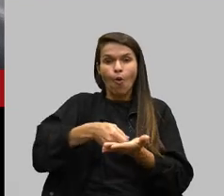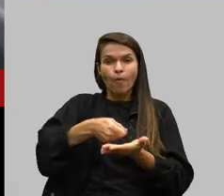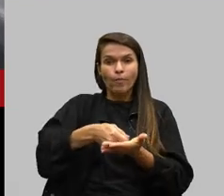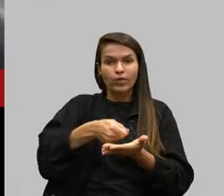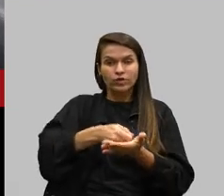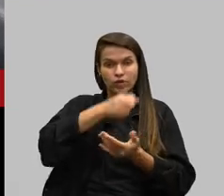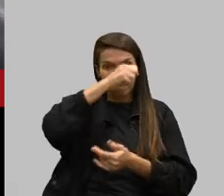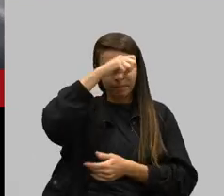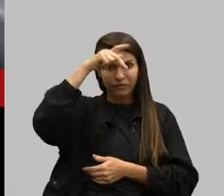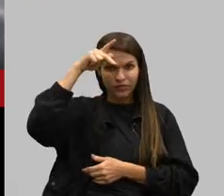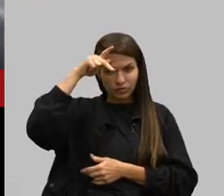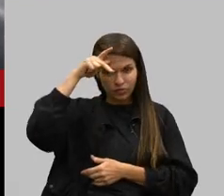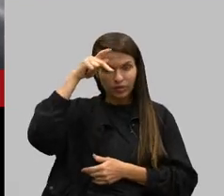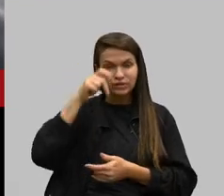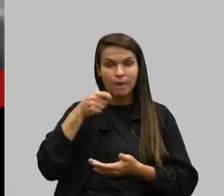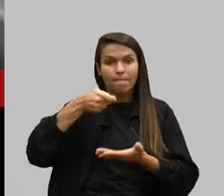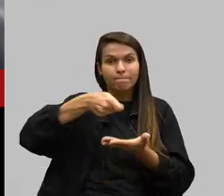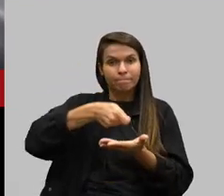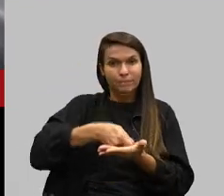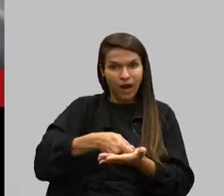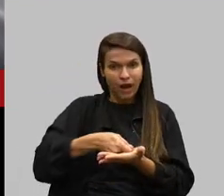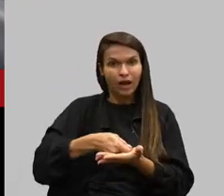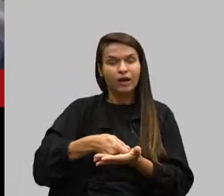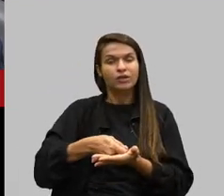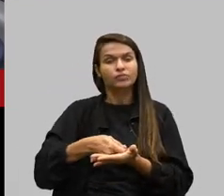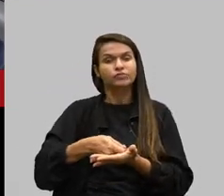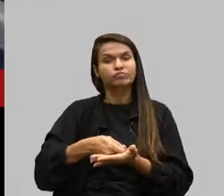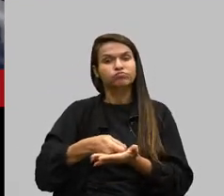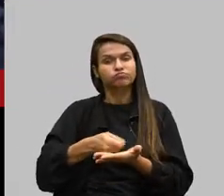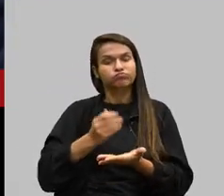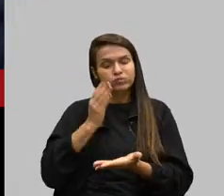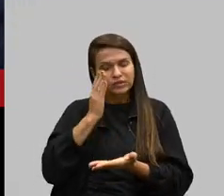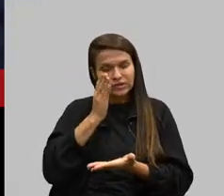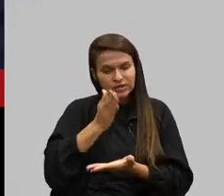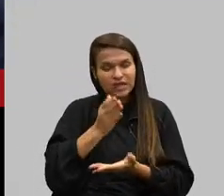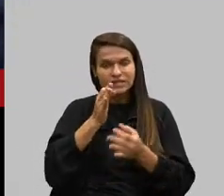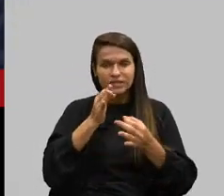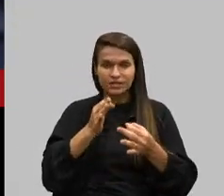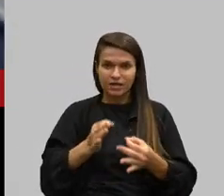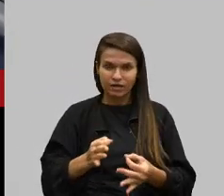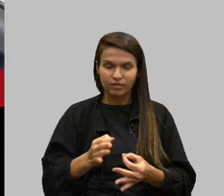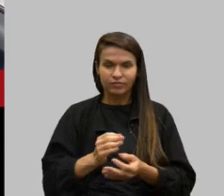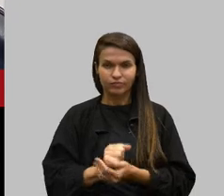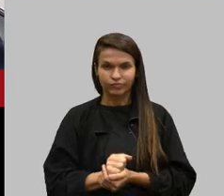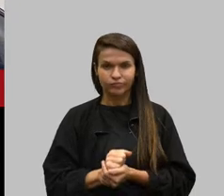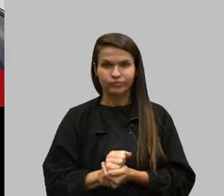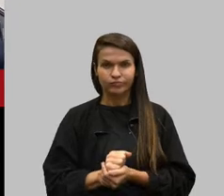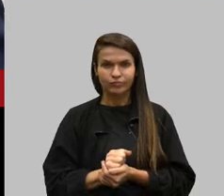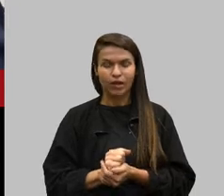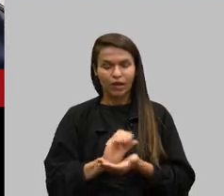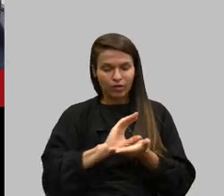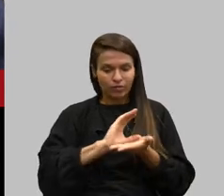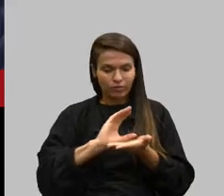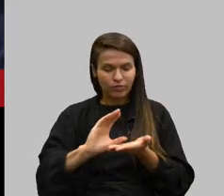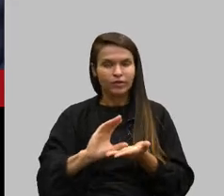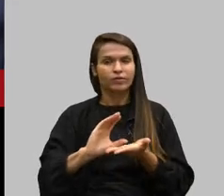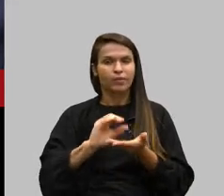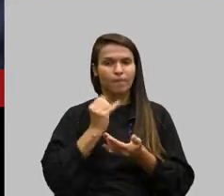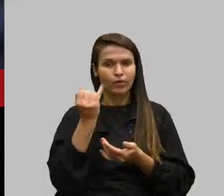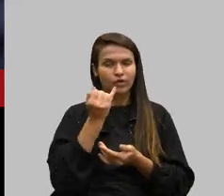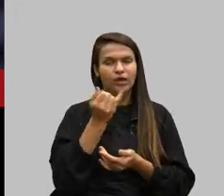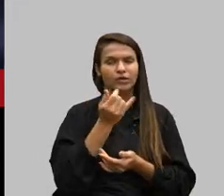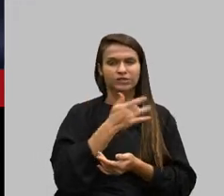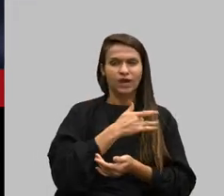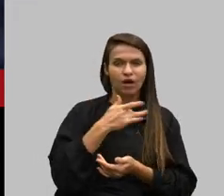prefeituras sendo pago religiosamente em dia para que investimentos necessários em saúde em